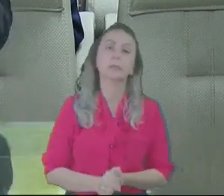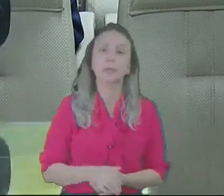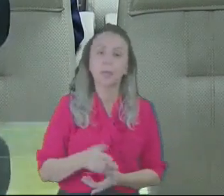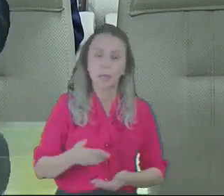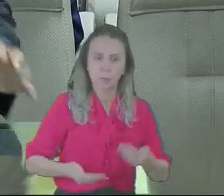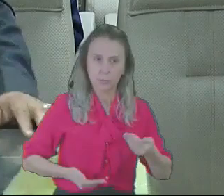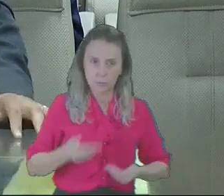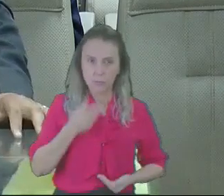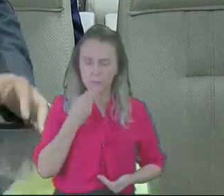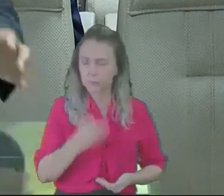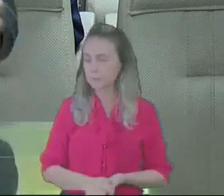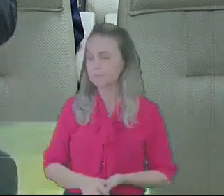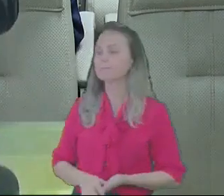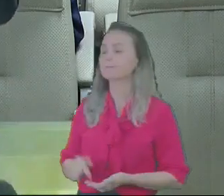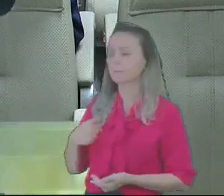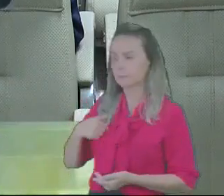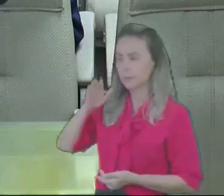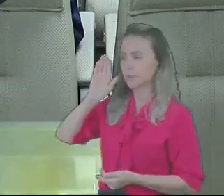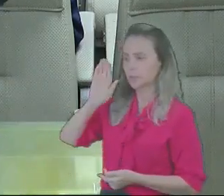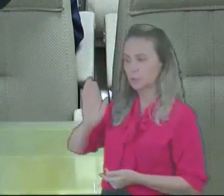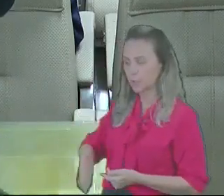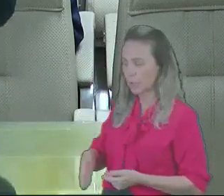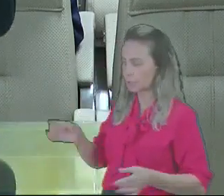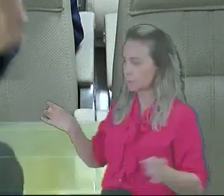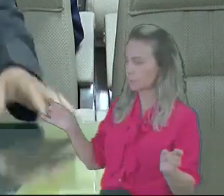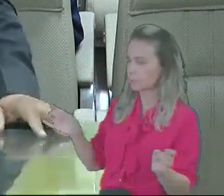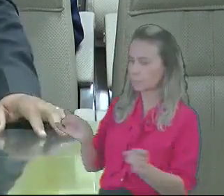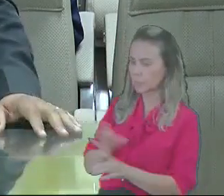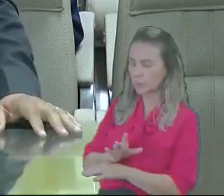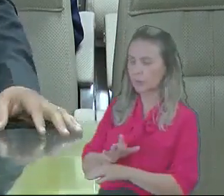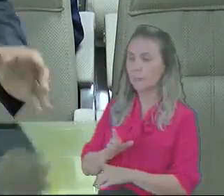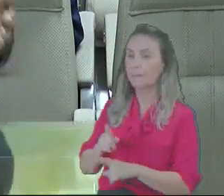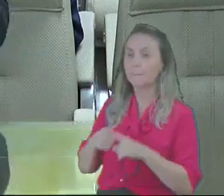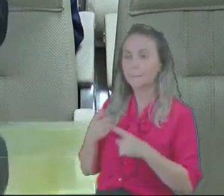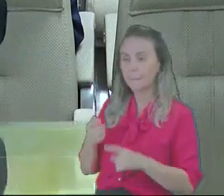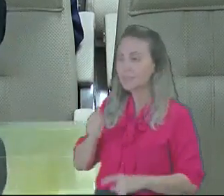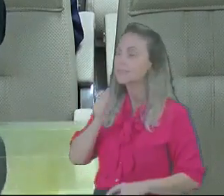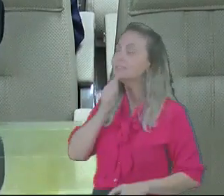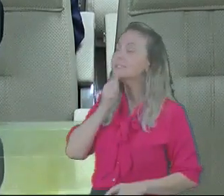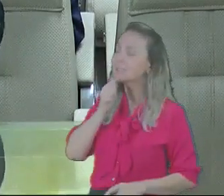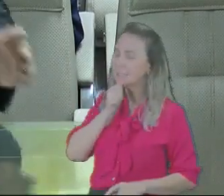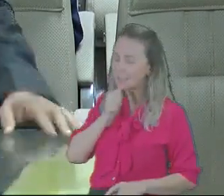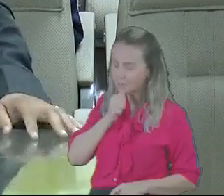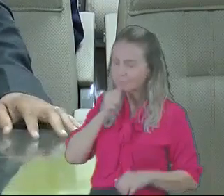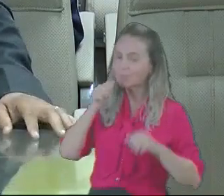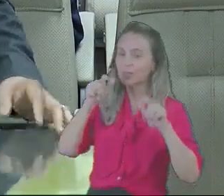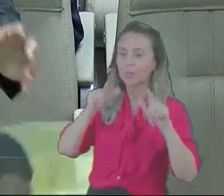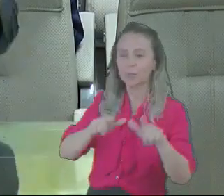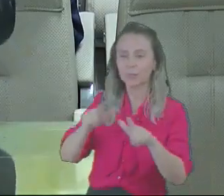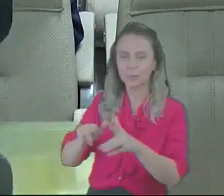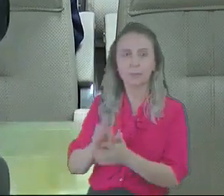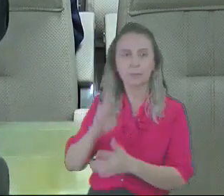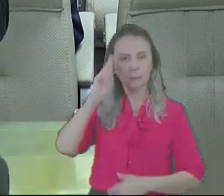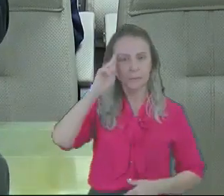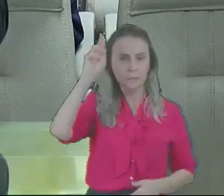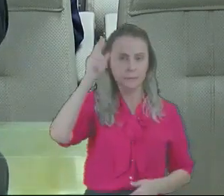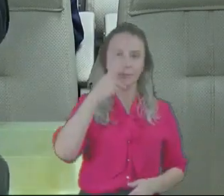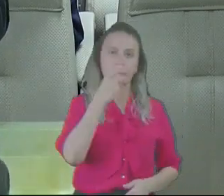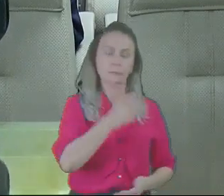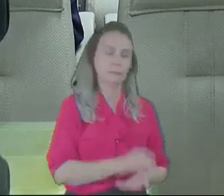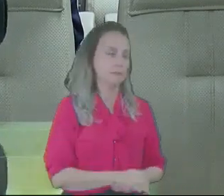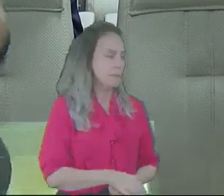com uma das ti e ainda há lugar' e disse o senhor ao servo sai depressa